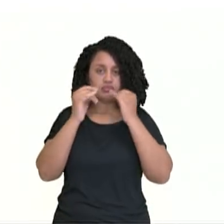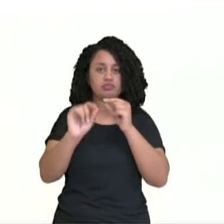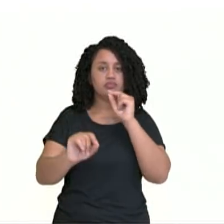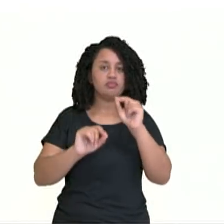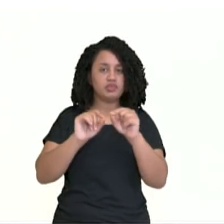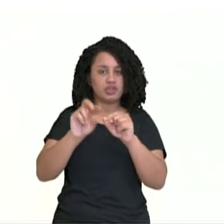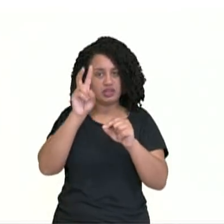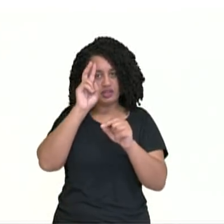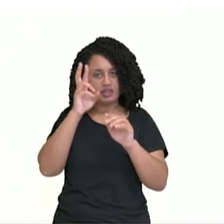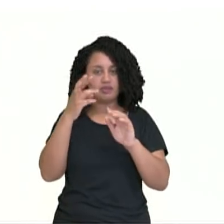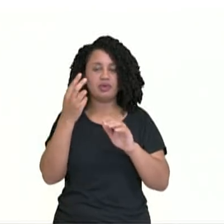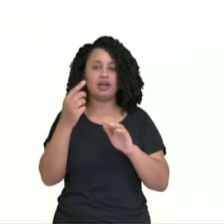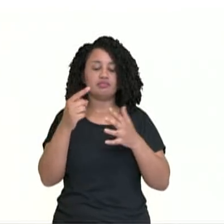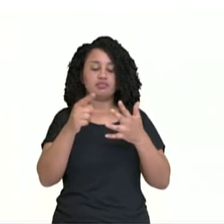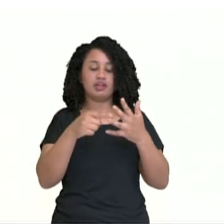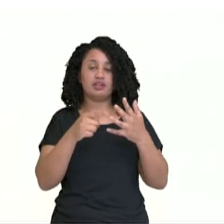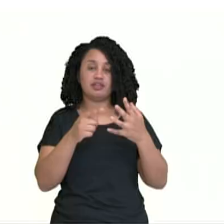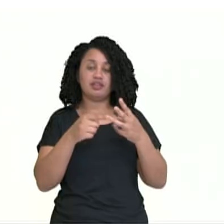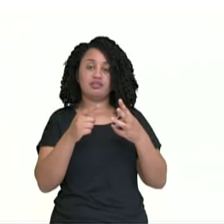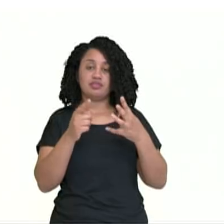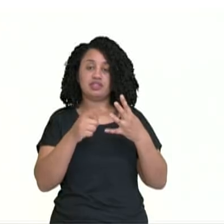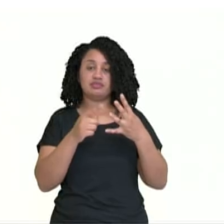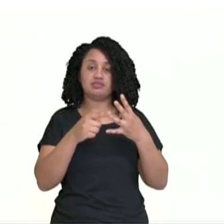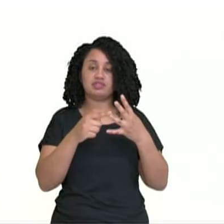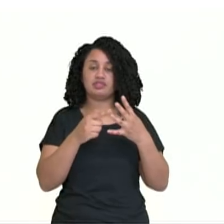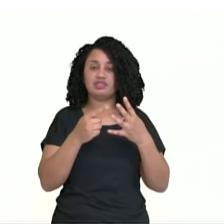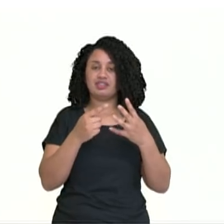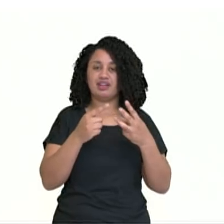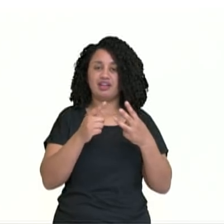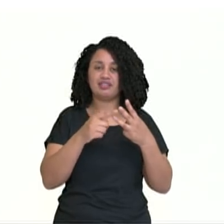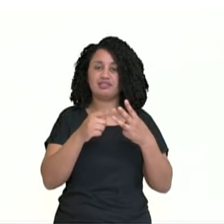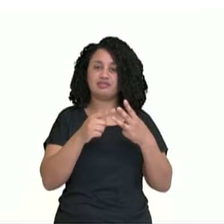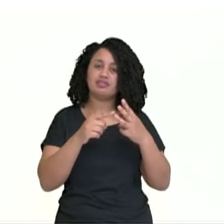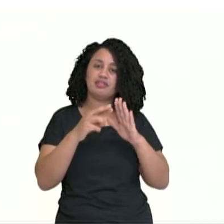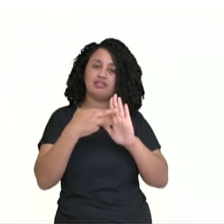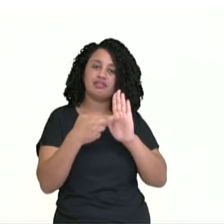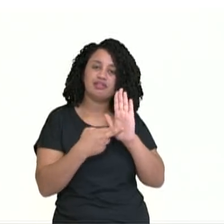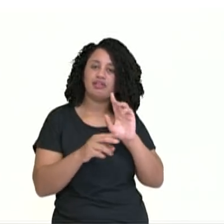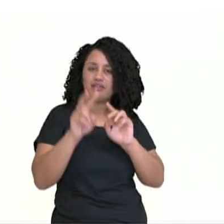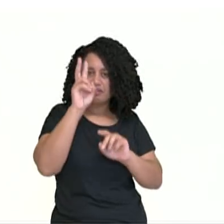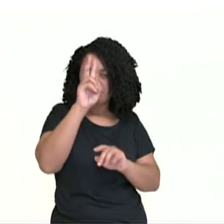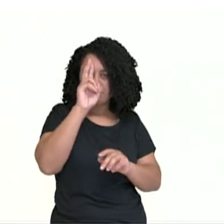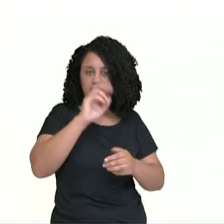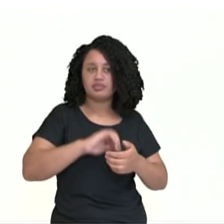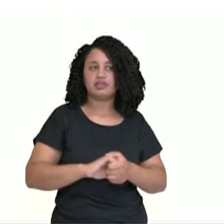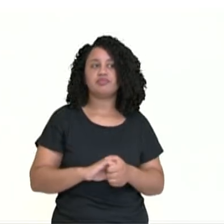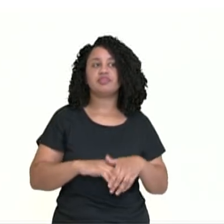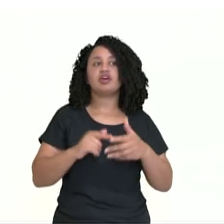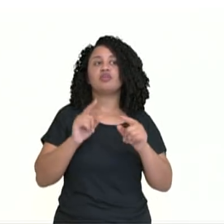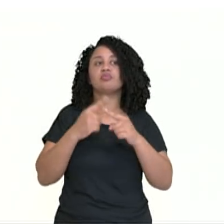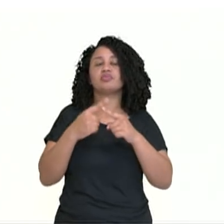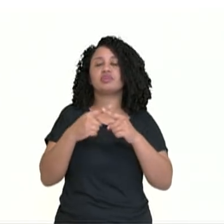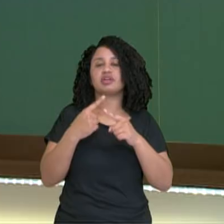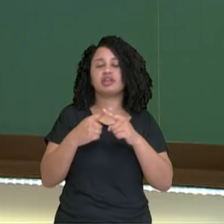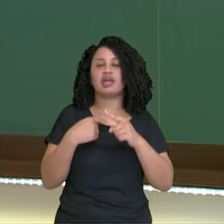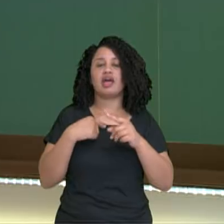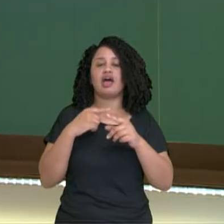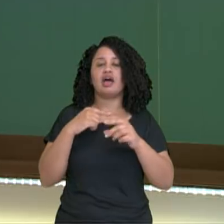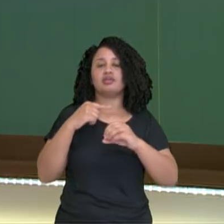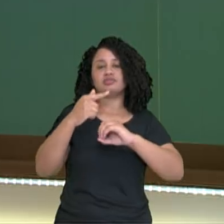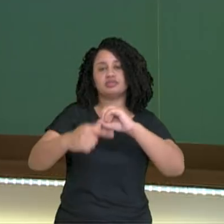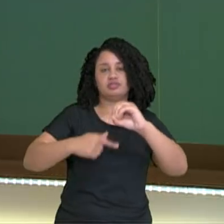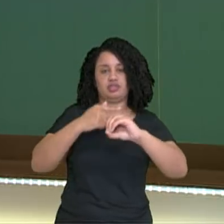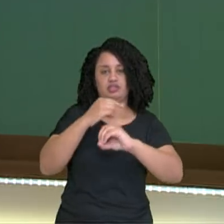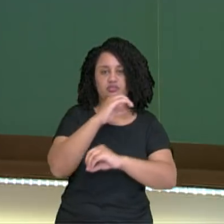terceiro postulado? Aqui, ó, os átomos de carbono podem unir-se formando cadeias. Então, como eles têm a